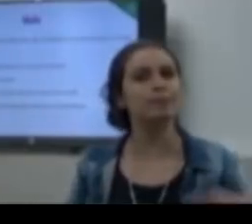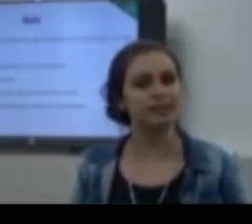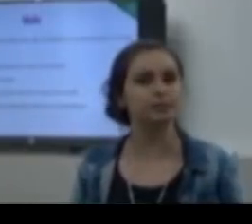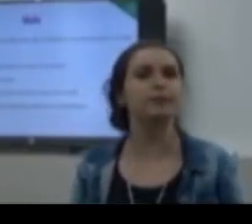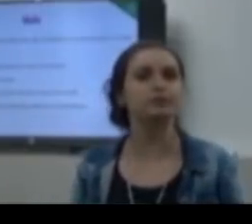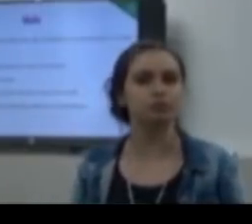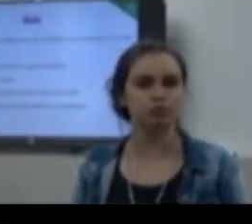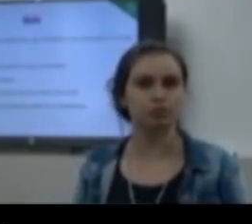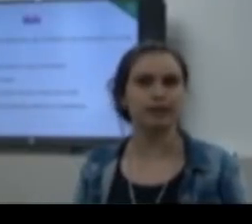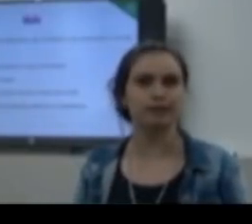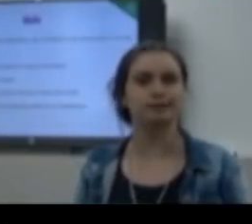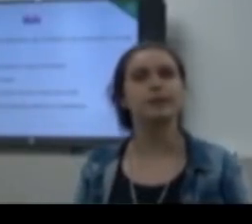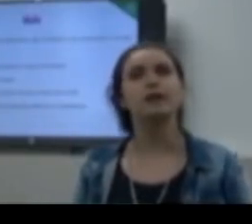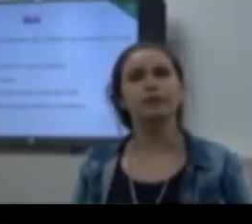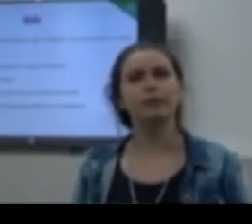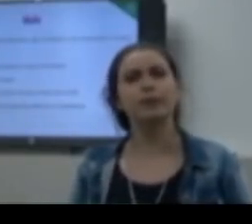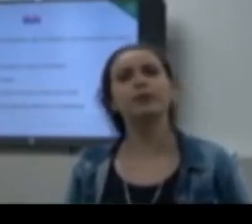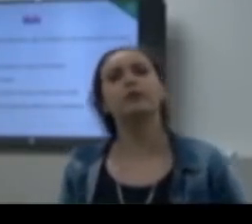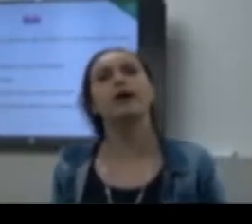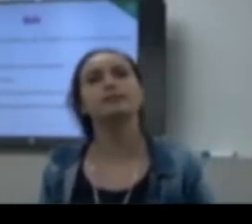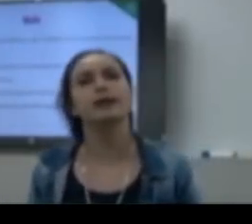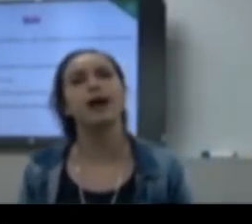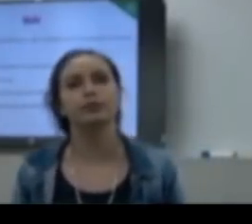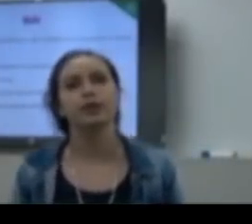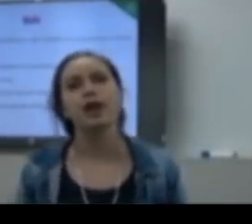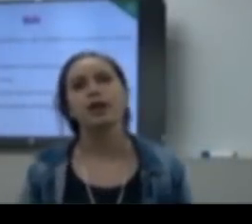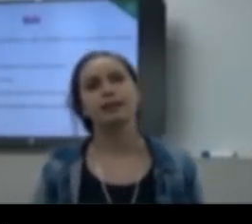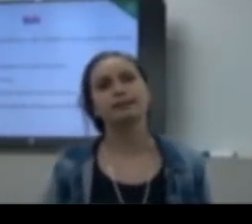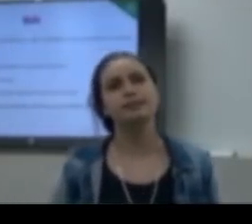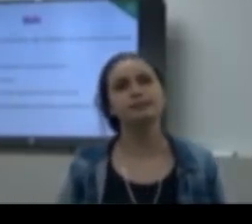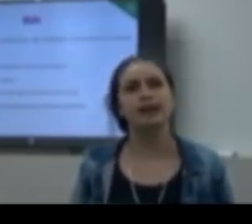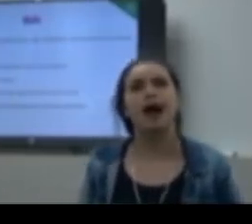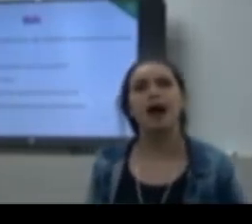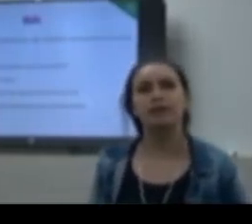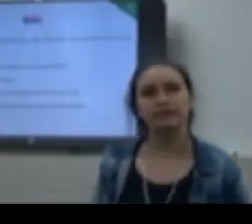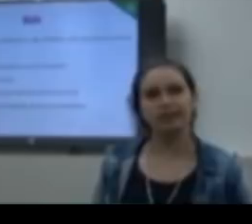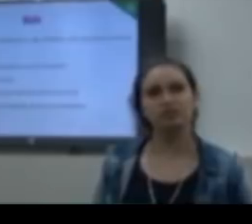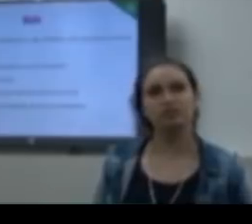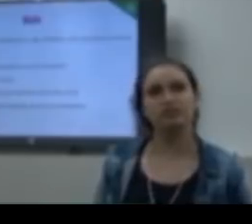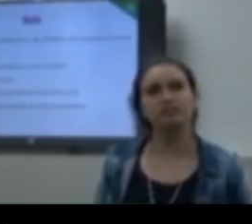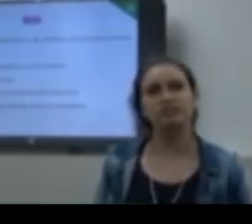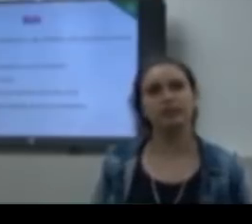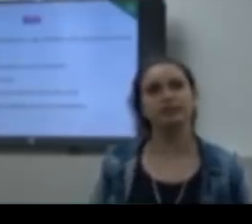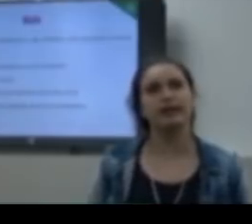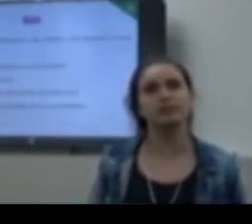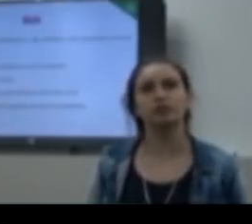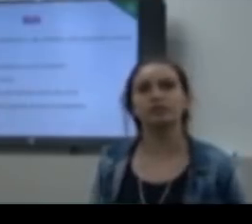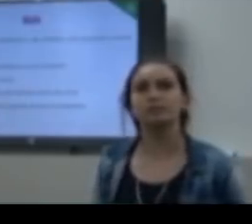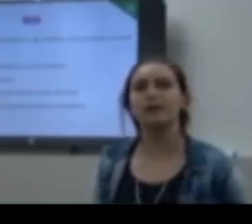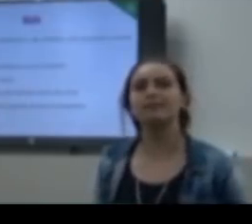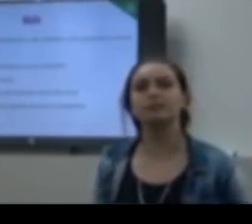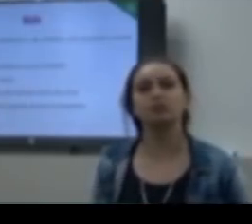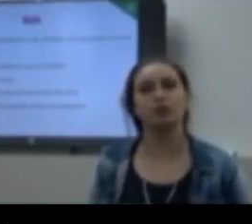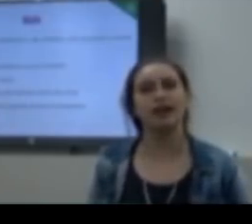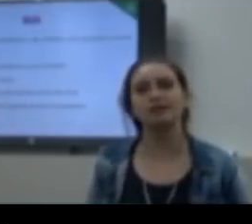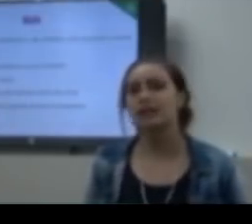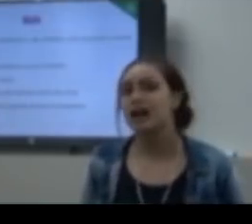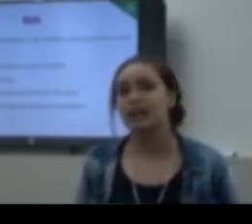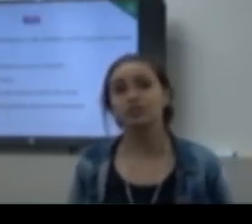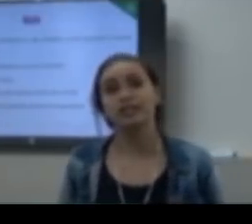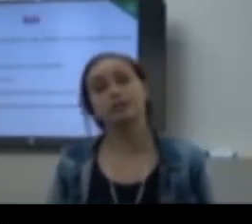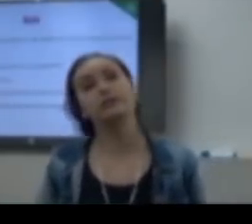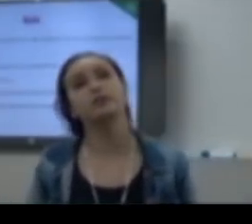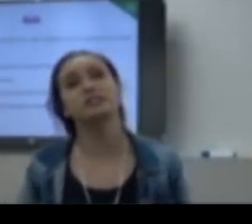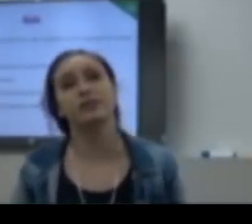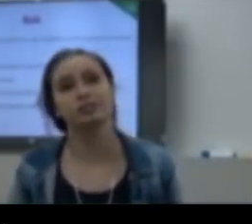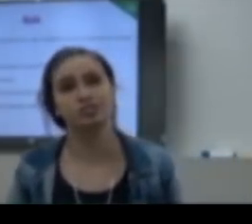morfoclimáticos ocorrem principalmente no sul do país. Vamos ver por que o resto está errado. Letra C. A faixa de transição entre eles chama-se Mata dos Cocais.